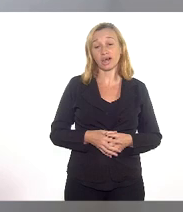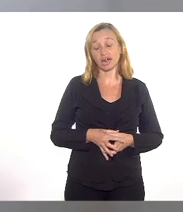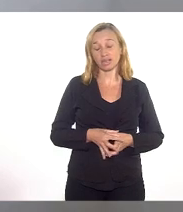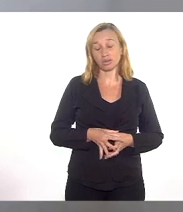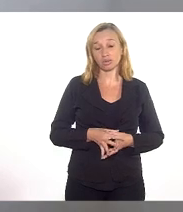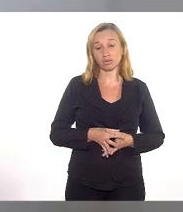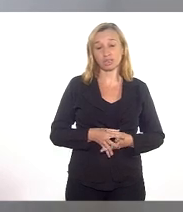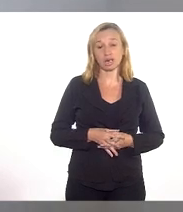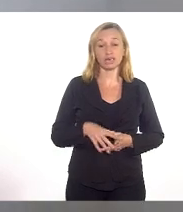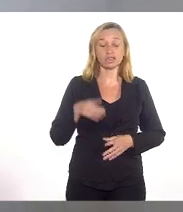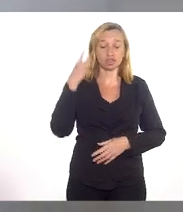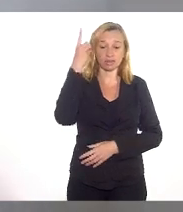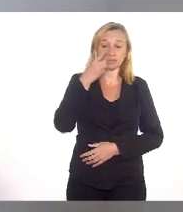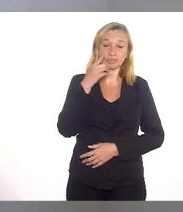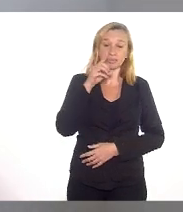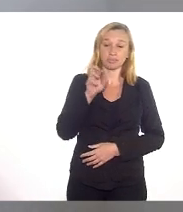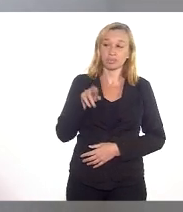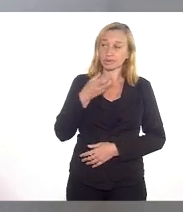Deputado Brazão.